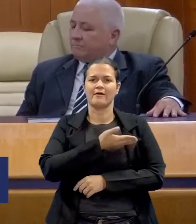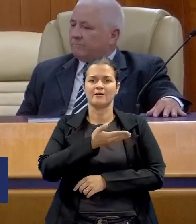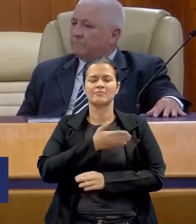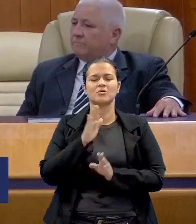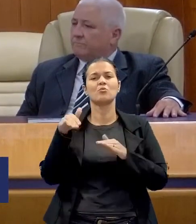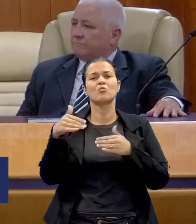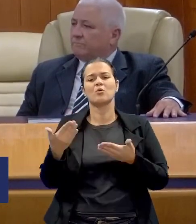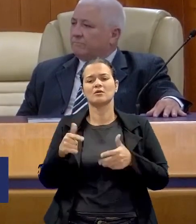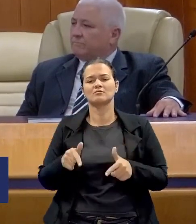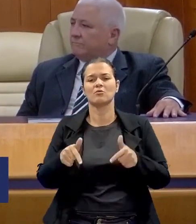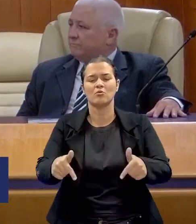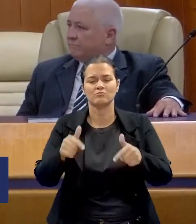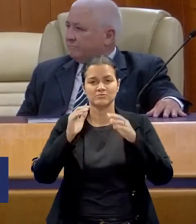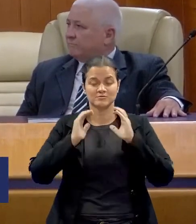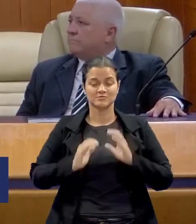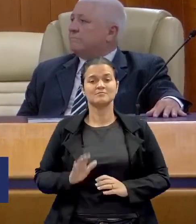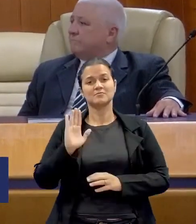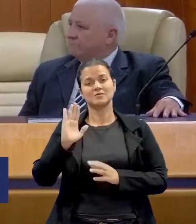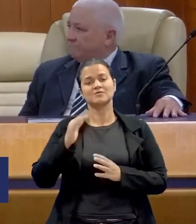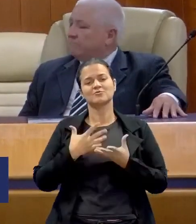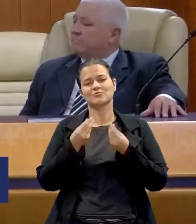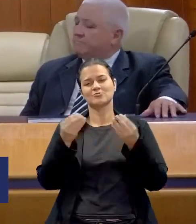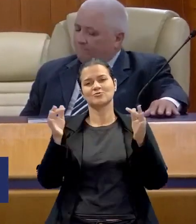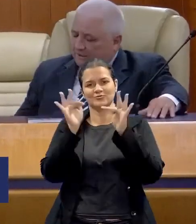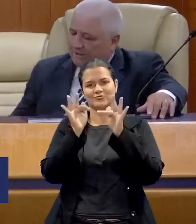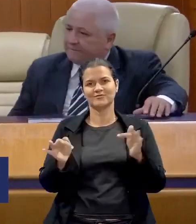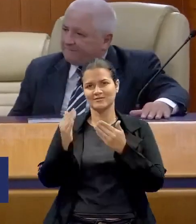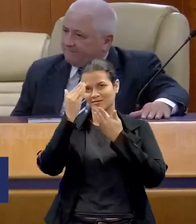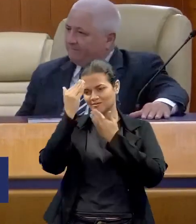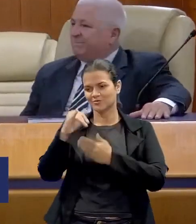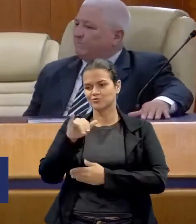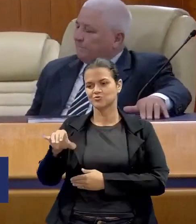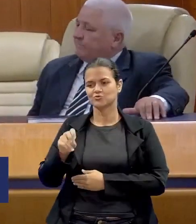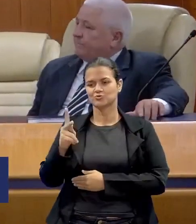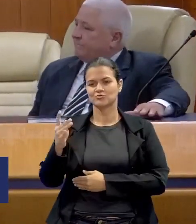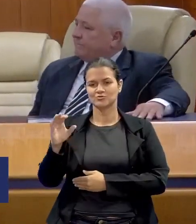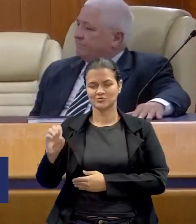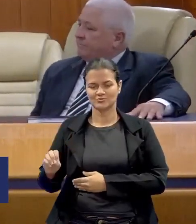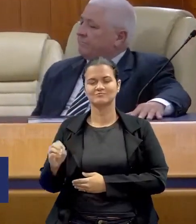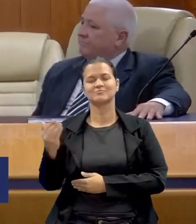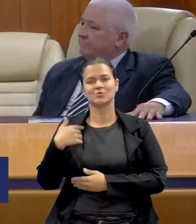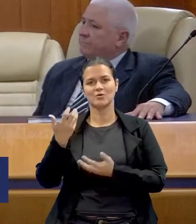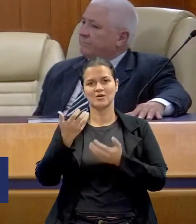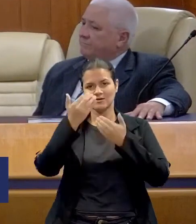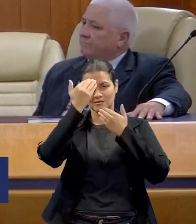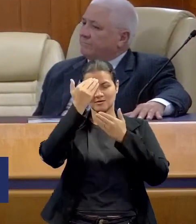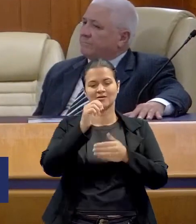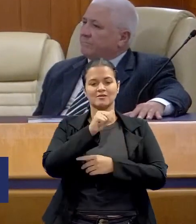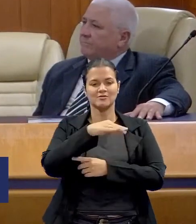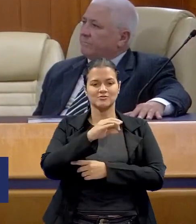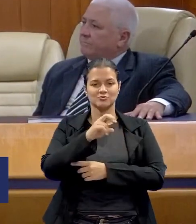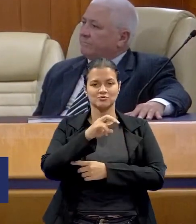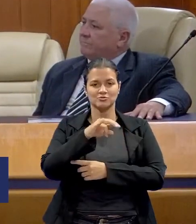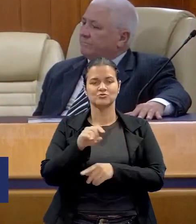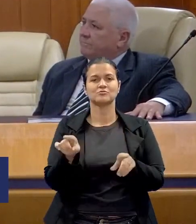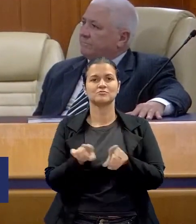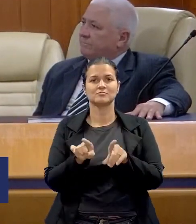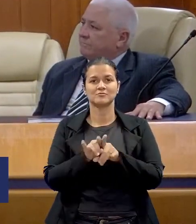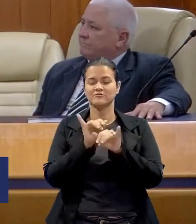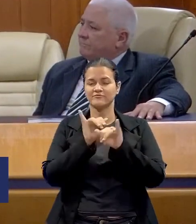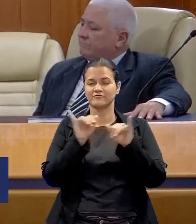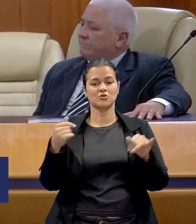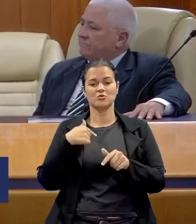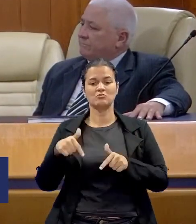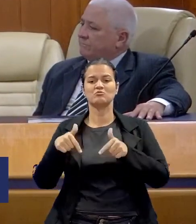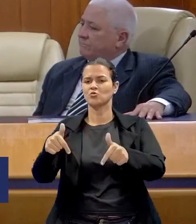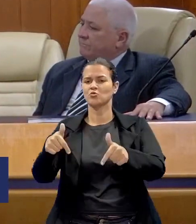ou uma homenagem. Mas eu fiquei muito feliz e grato a você, e eu quero agradecer, Antônio, e dizer que eu não faço título